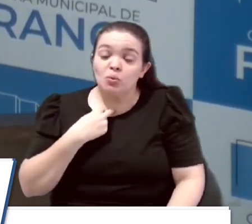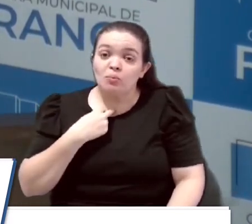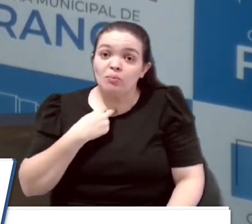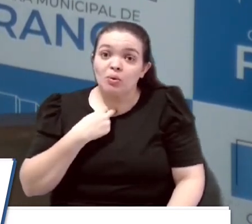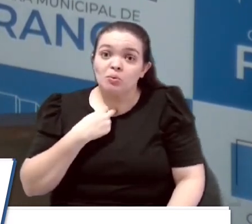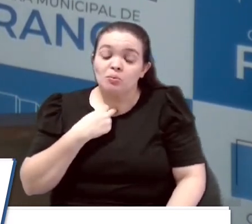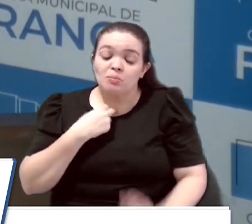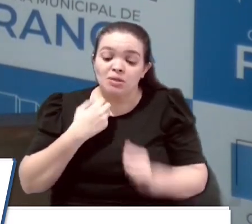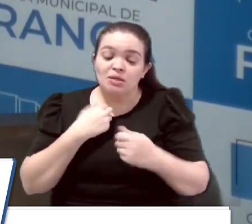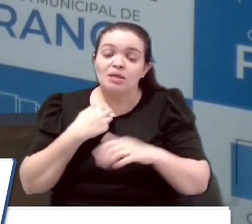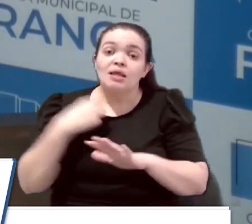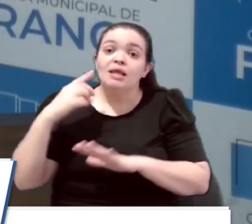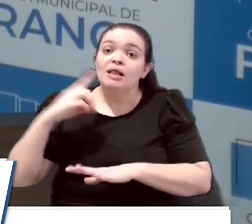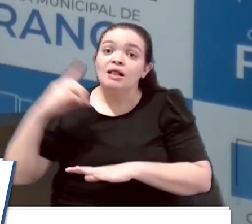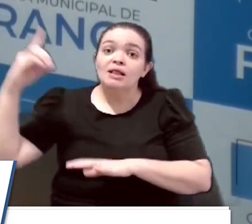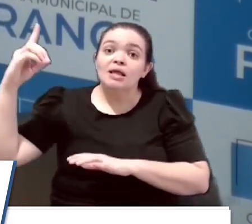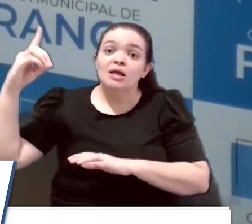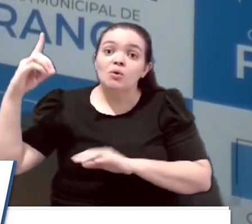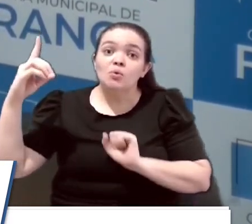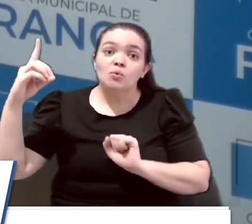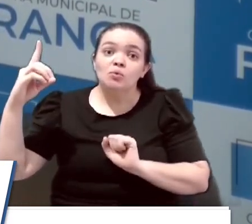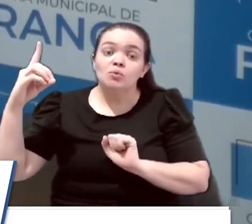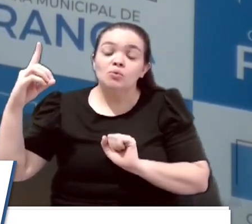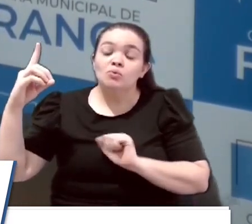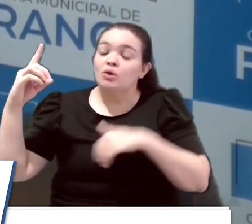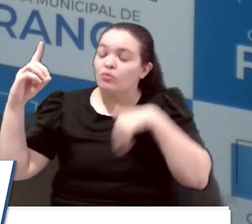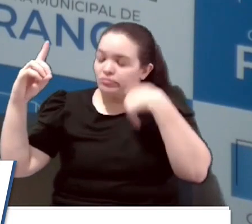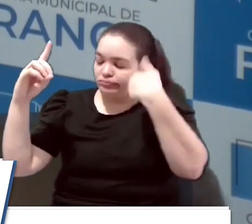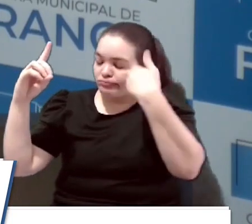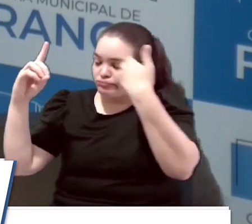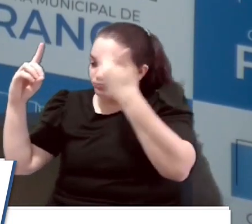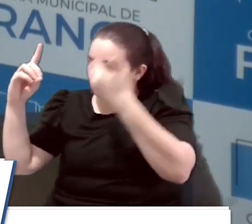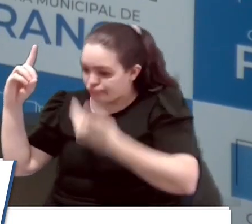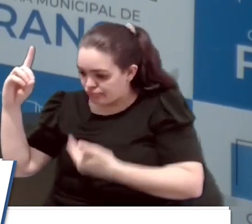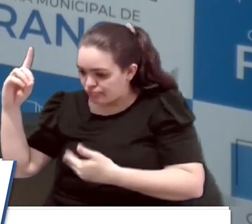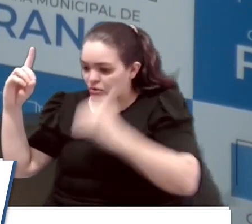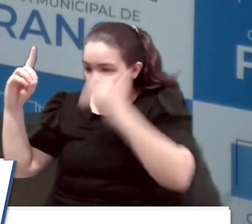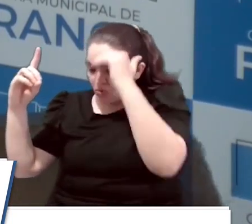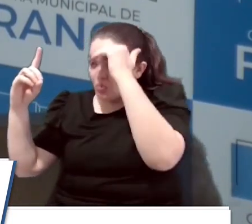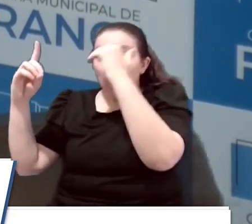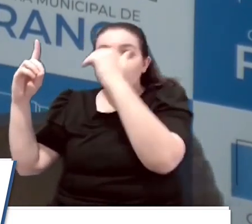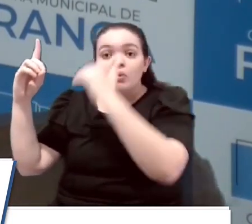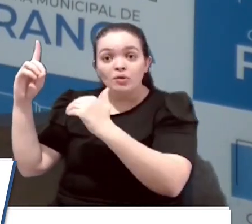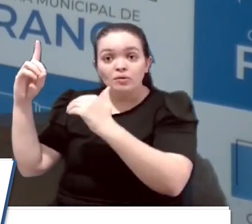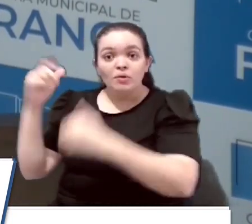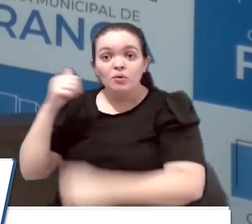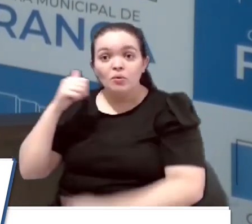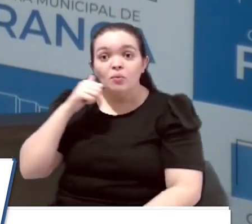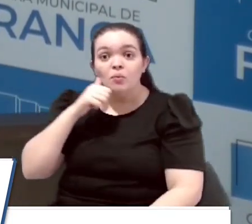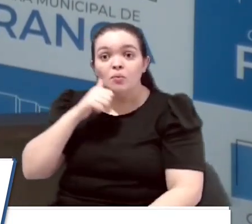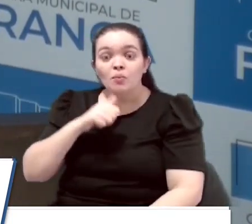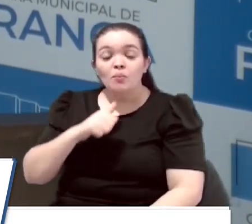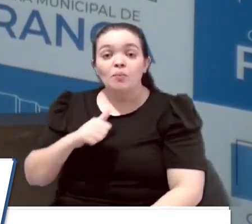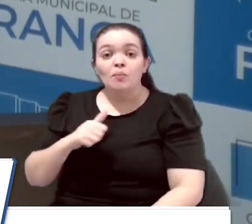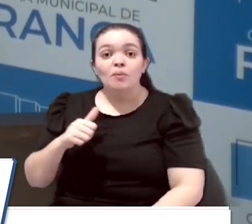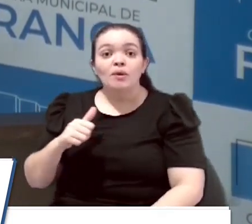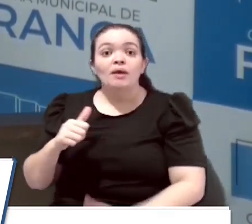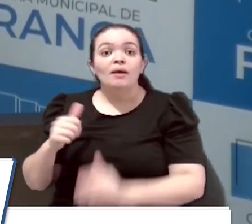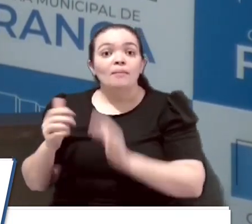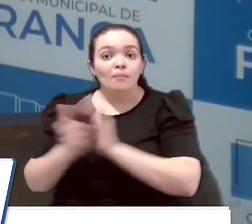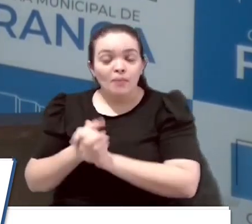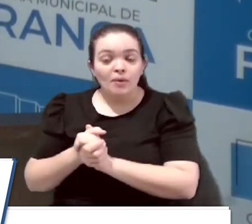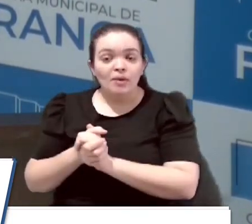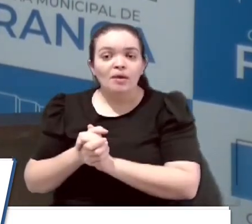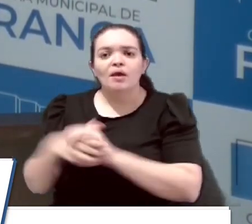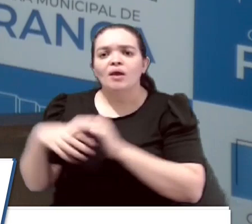a única pessoa que eu tenho que me curvar e fazer. Eu tenho que respeitar a minha esposa, tenho que respeitar a coisa. Eu falo, eu ando no